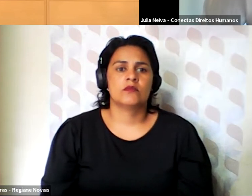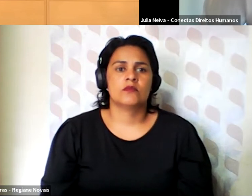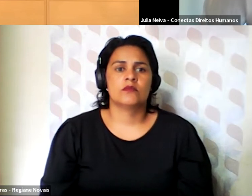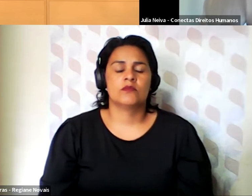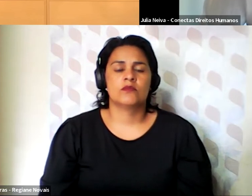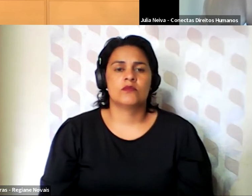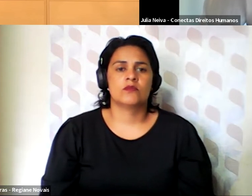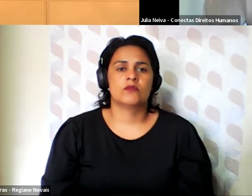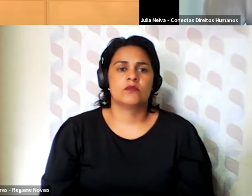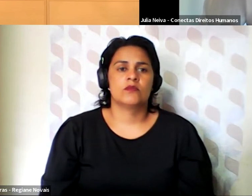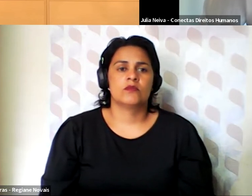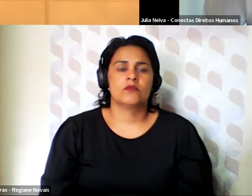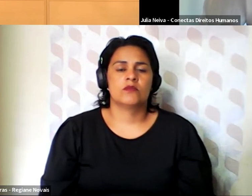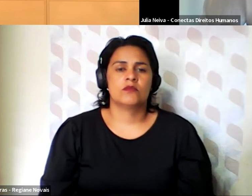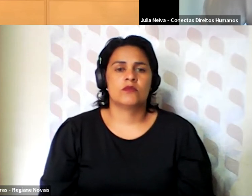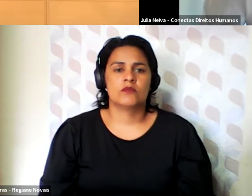ideológicas, poderiam ser consideradas